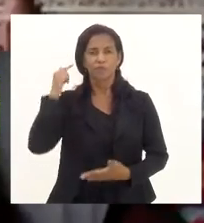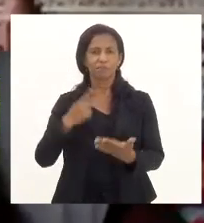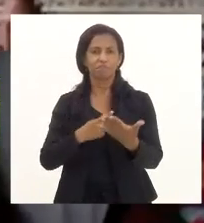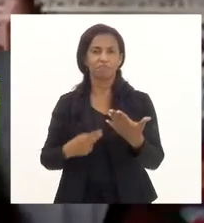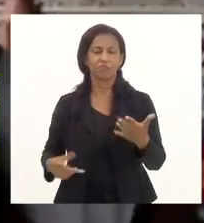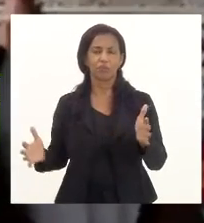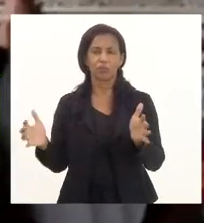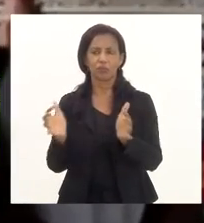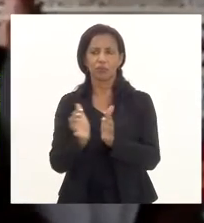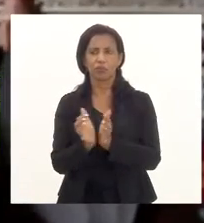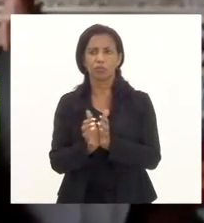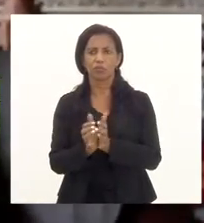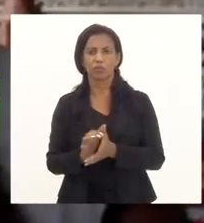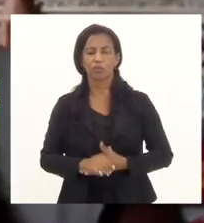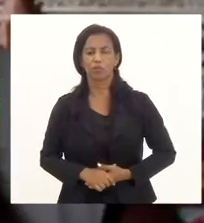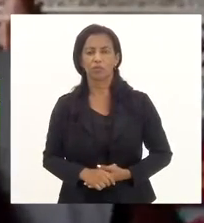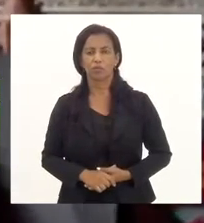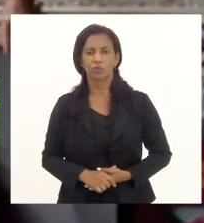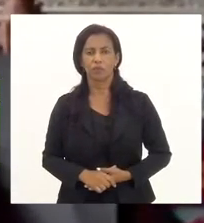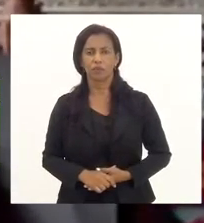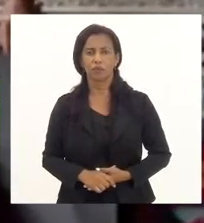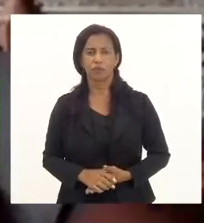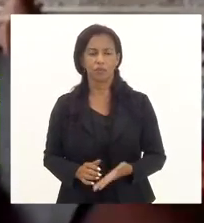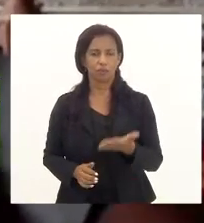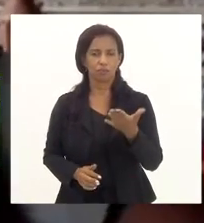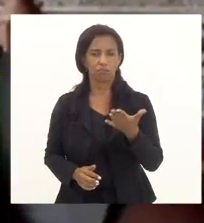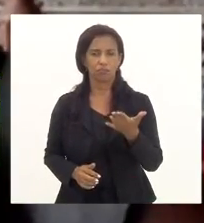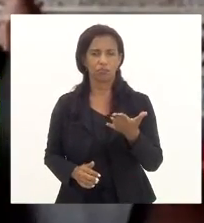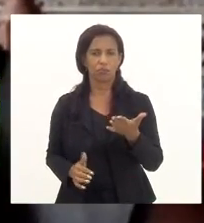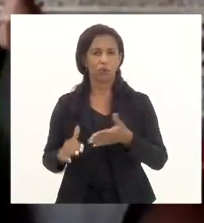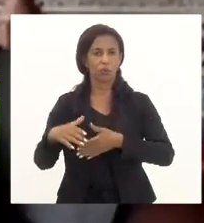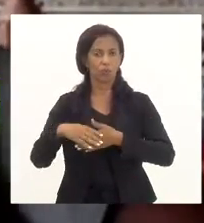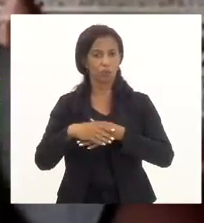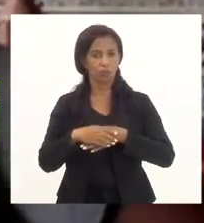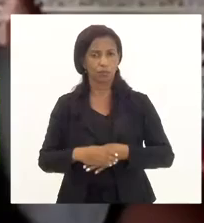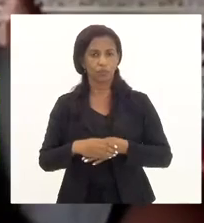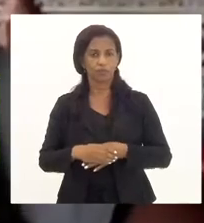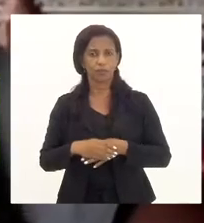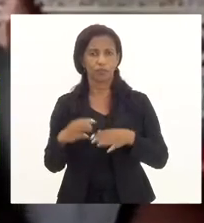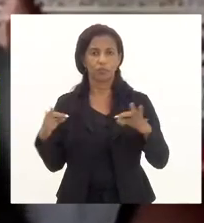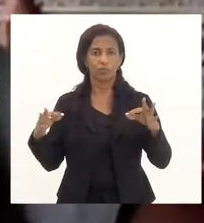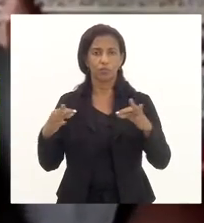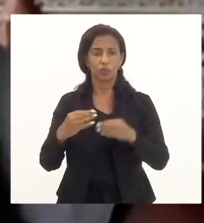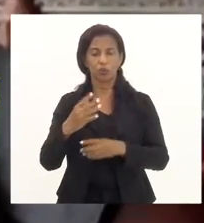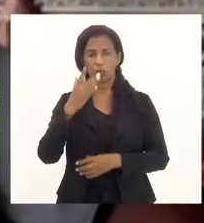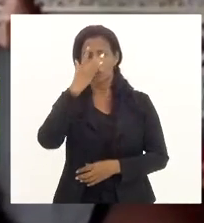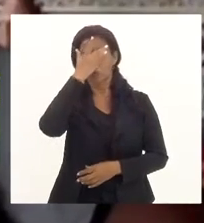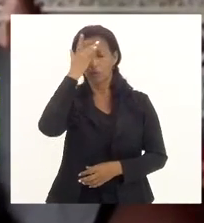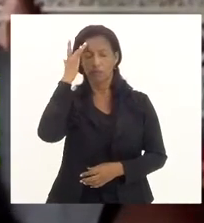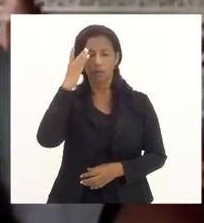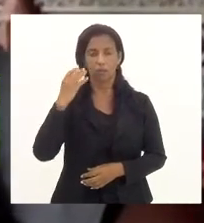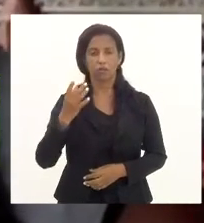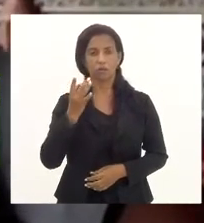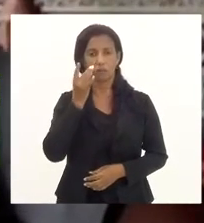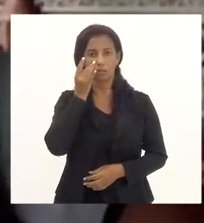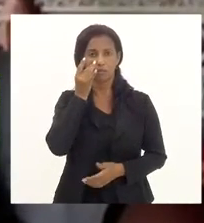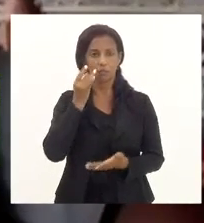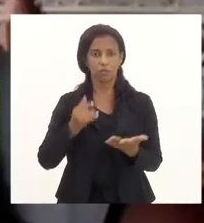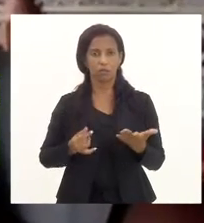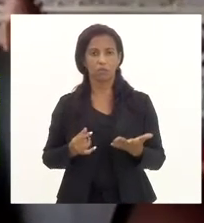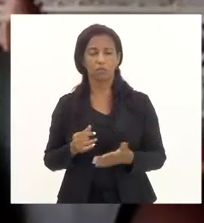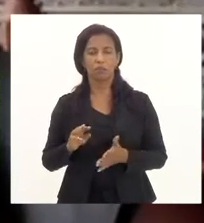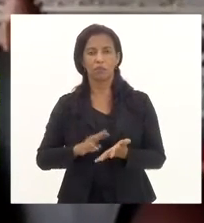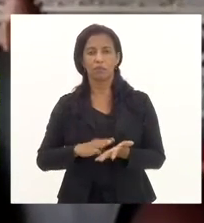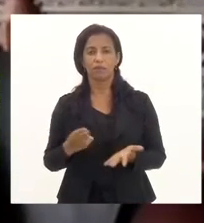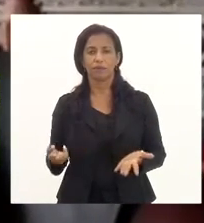conjuntamente a ausência da figura de vossa excelência' comprimento acordos e gotas presentes e